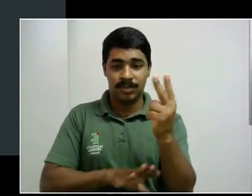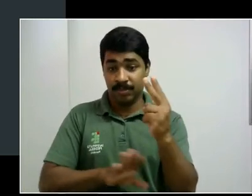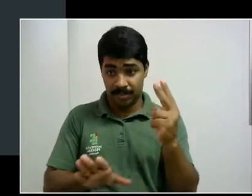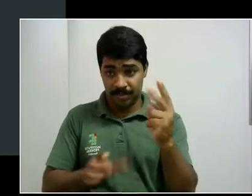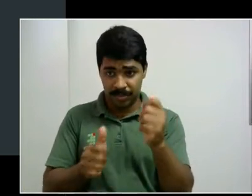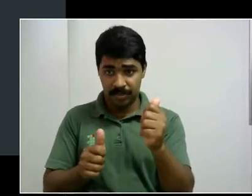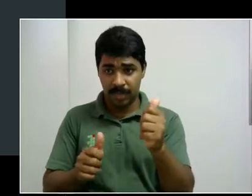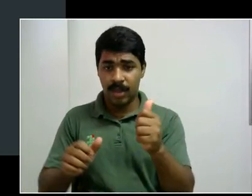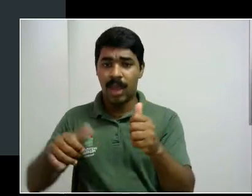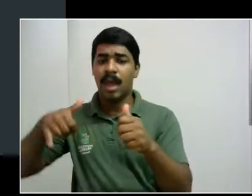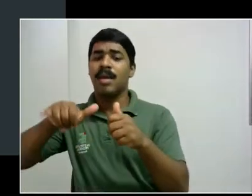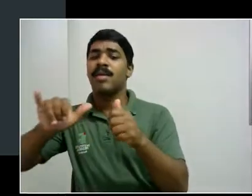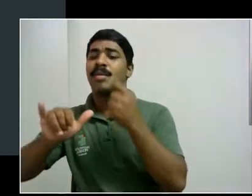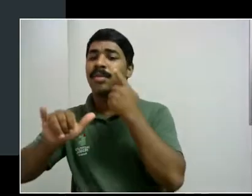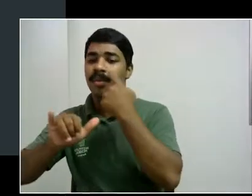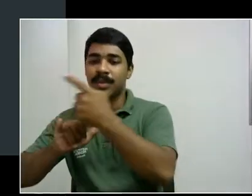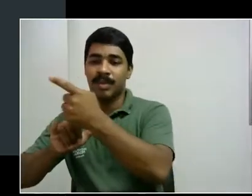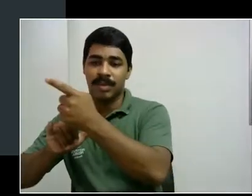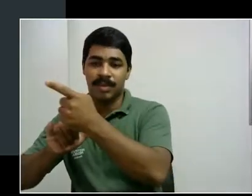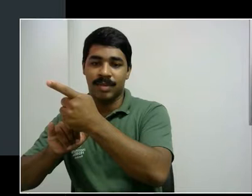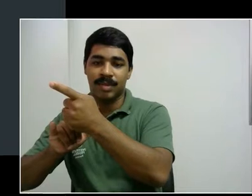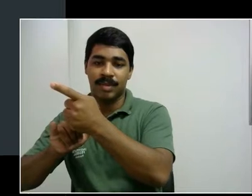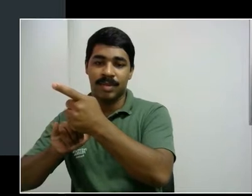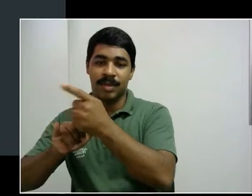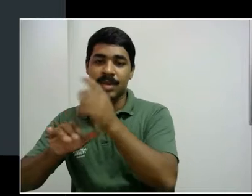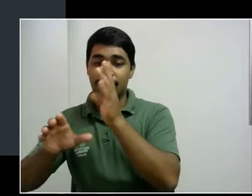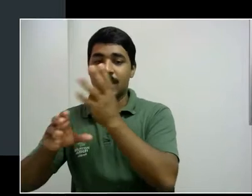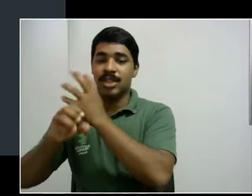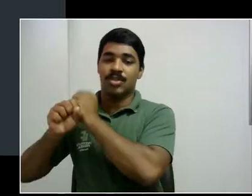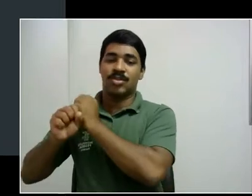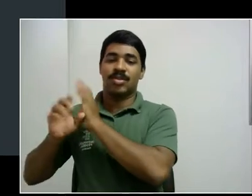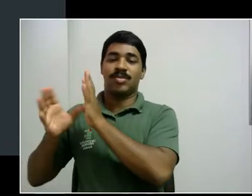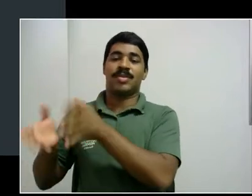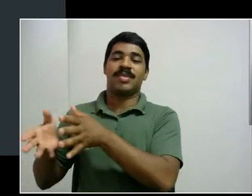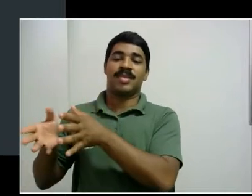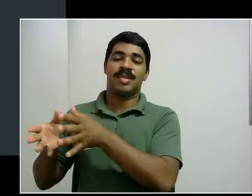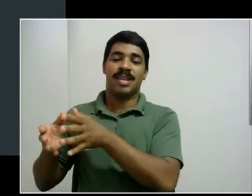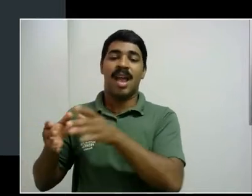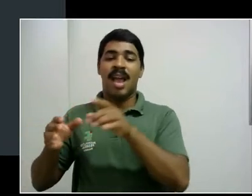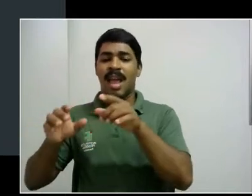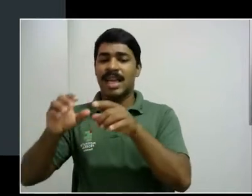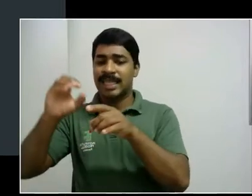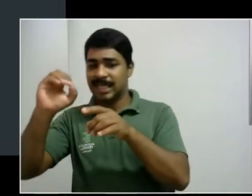corta o eixo y no ponto 0 e menos 4, né? Porque aqui vai sobrar só o menos 4.